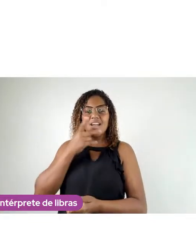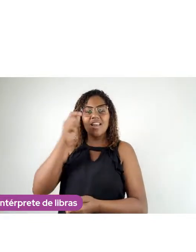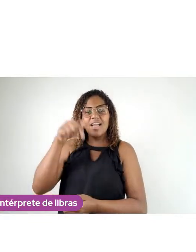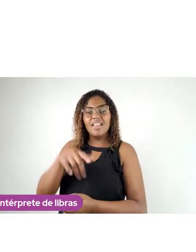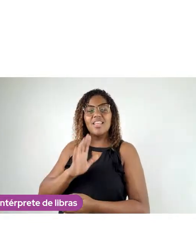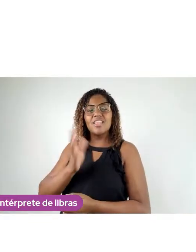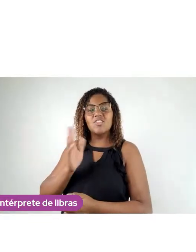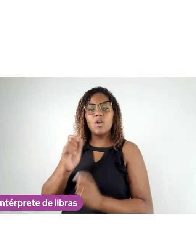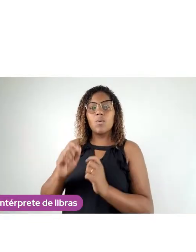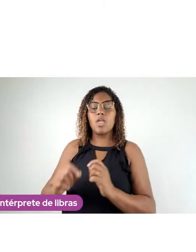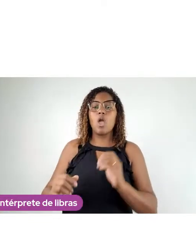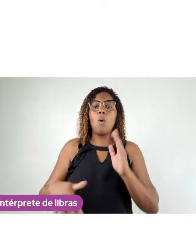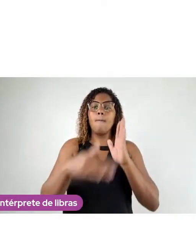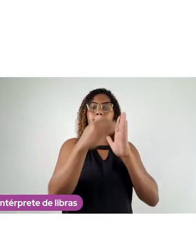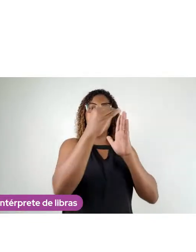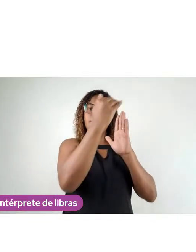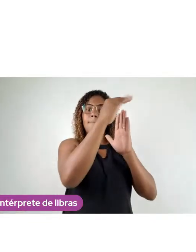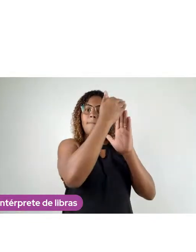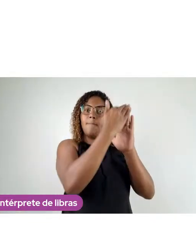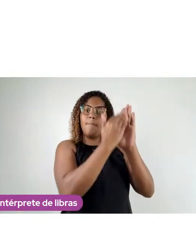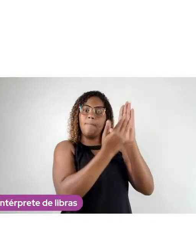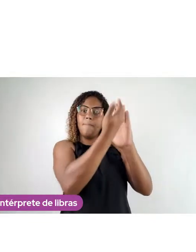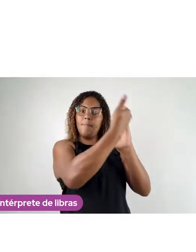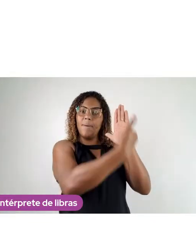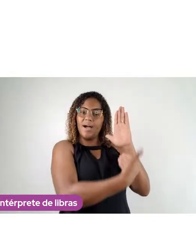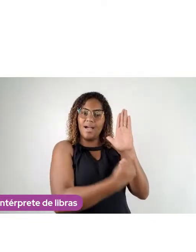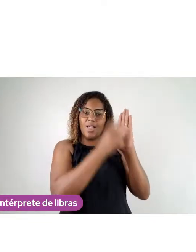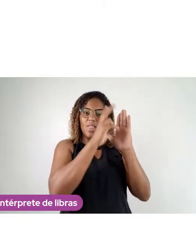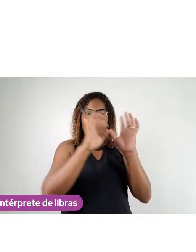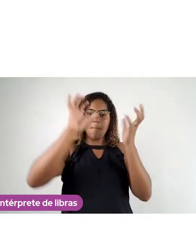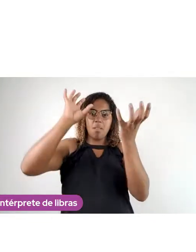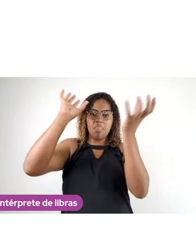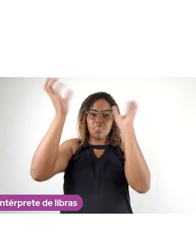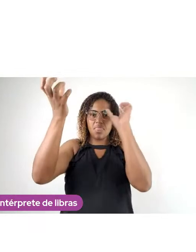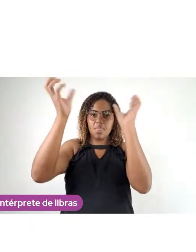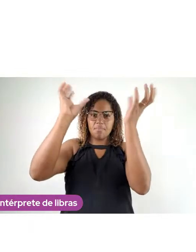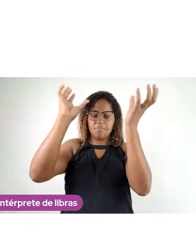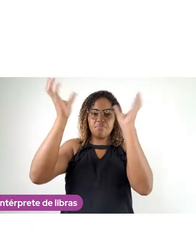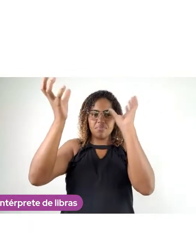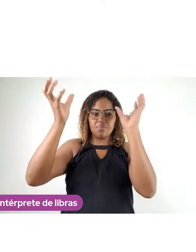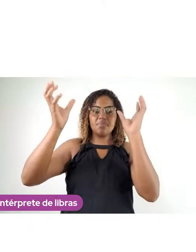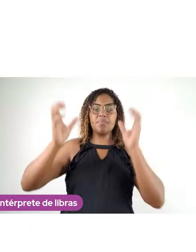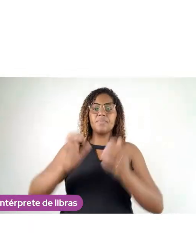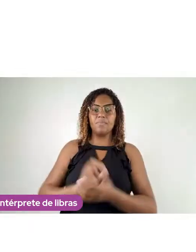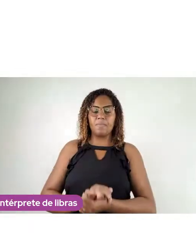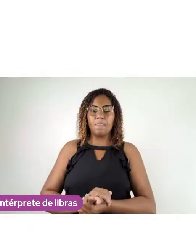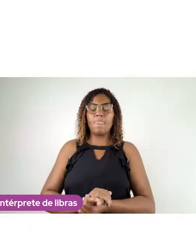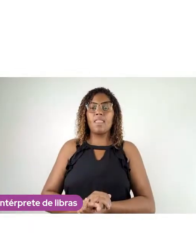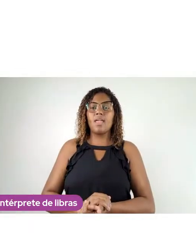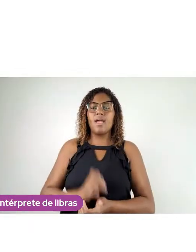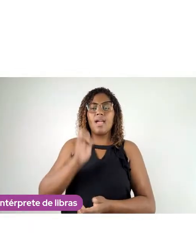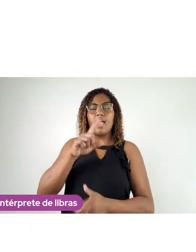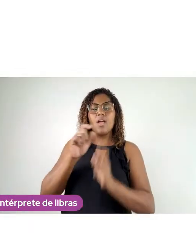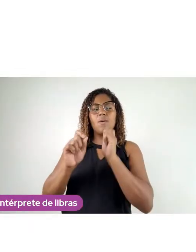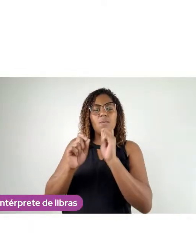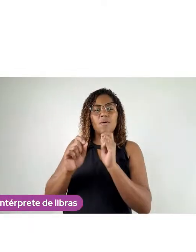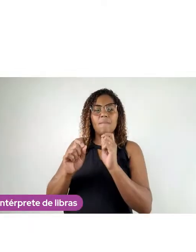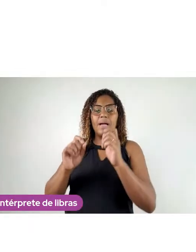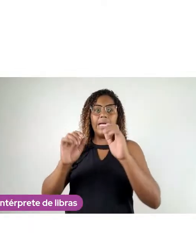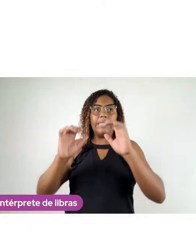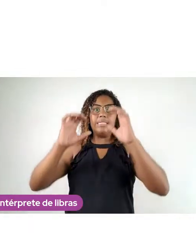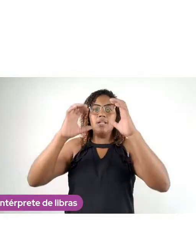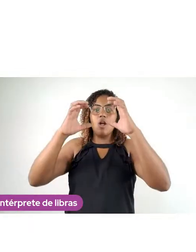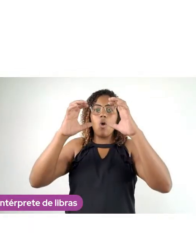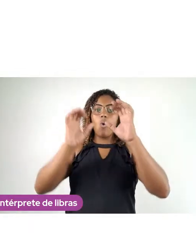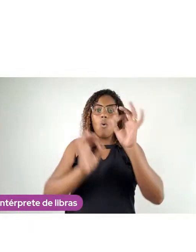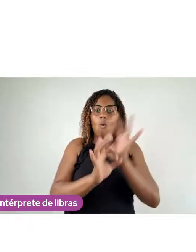painel intergovernamental sobre mudança do clima, né, e esse painel, ele é uma divisão da